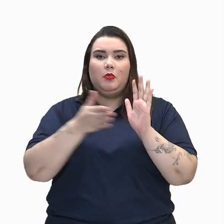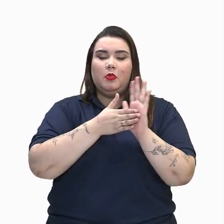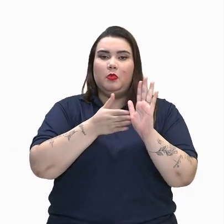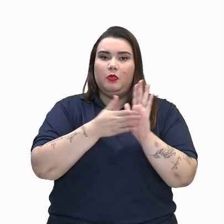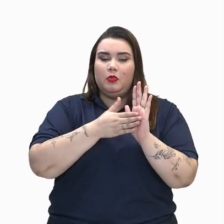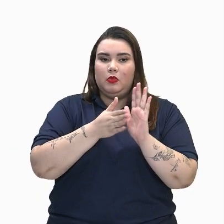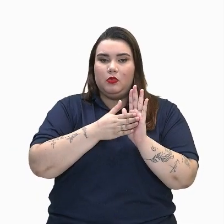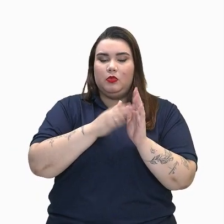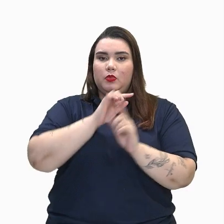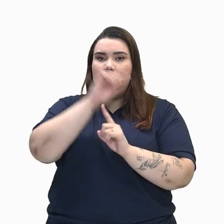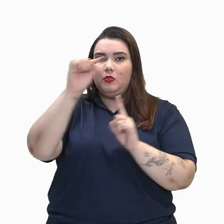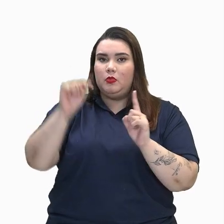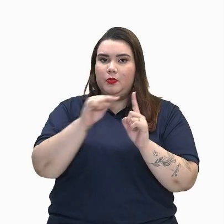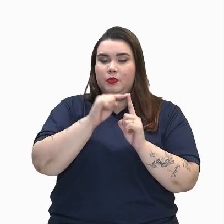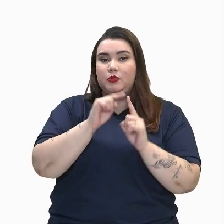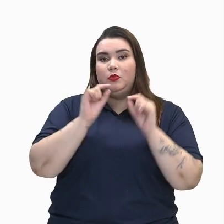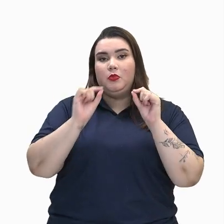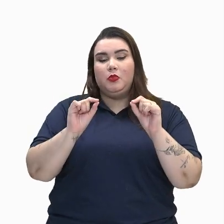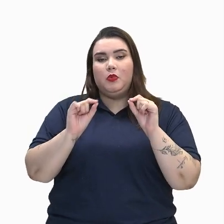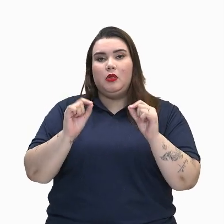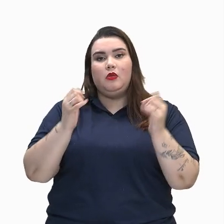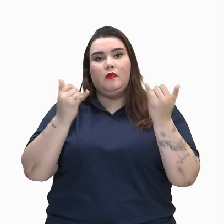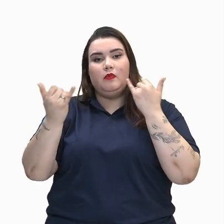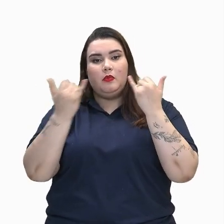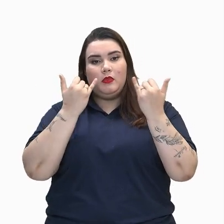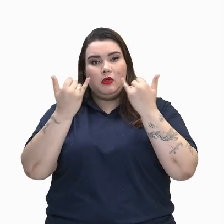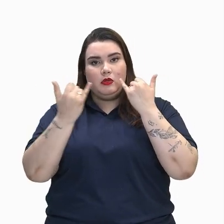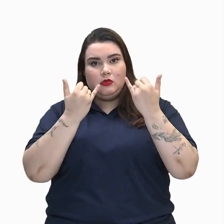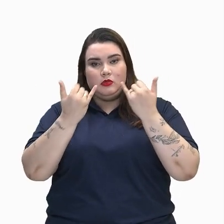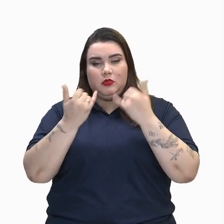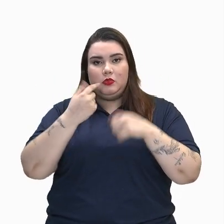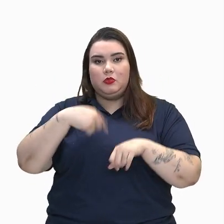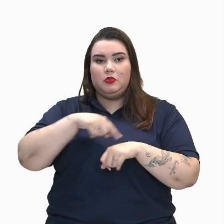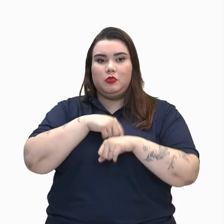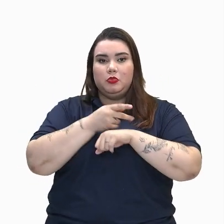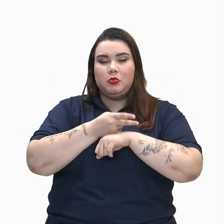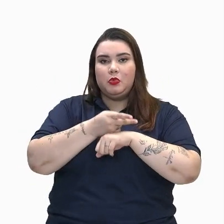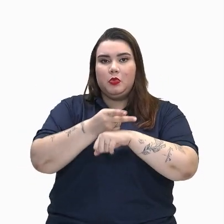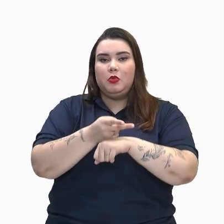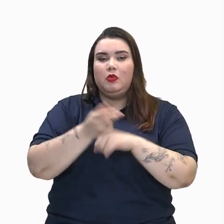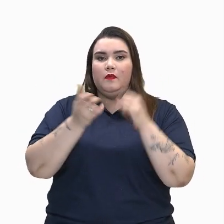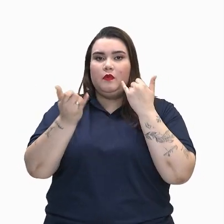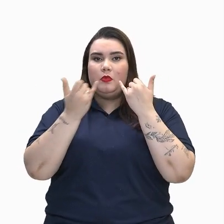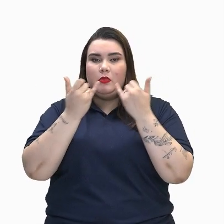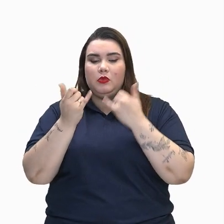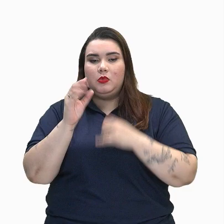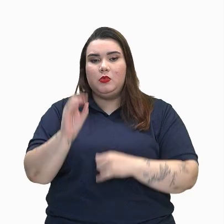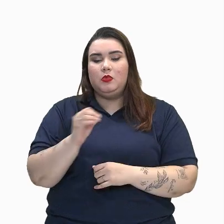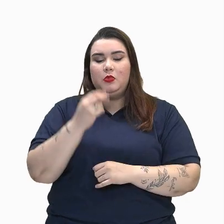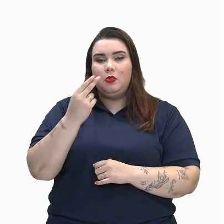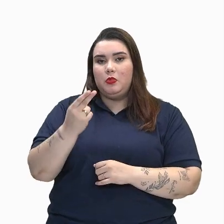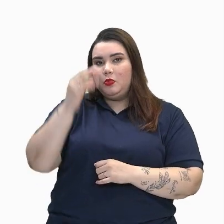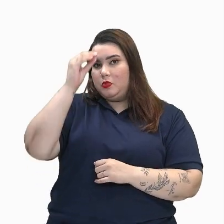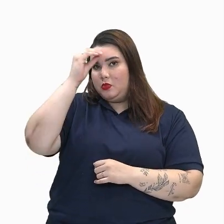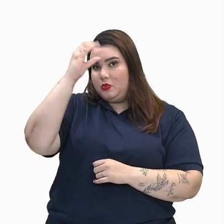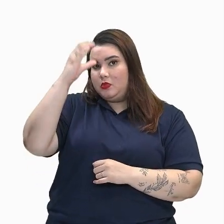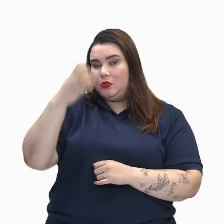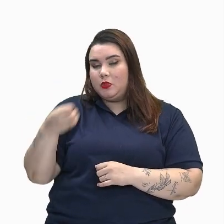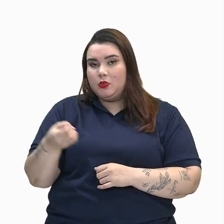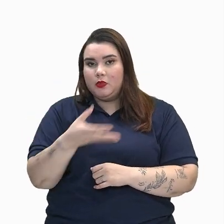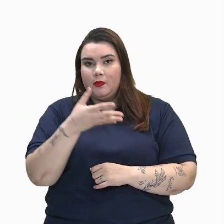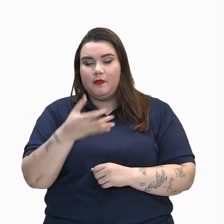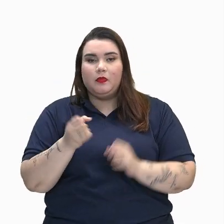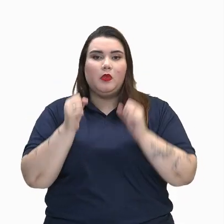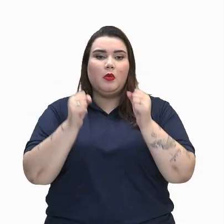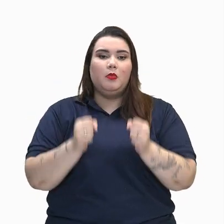a intenção de informar, quando nós buscamos dados ou conhecimentos novos.